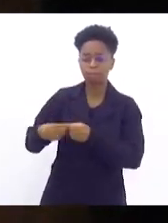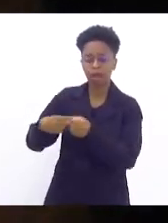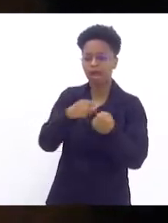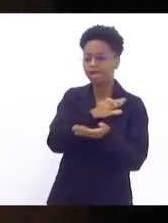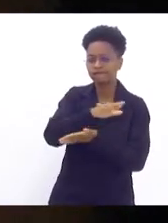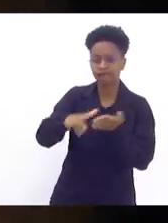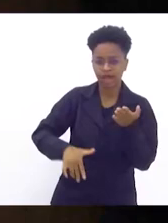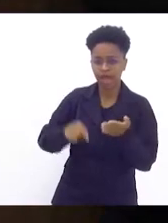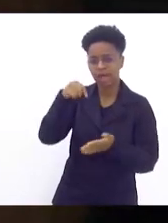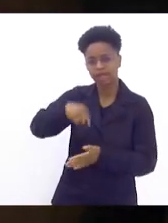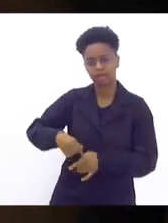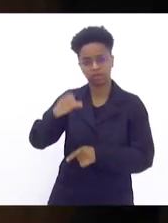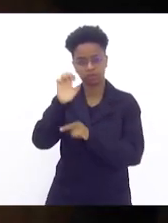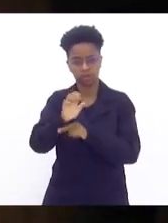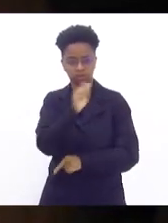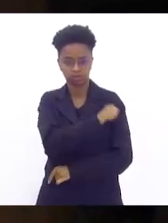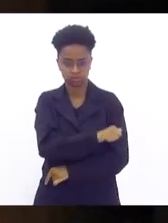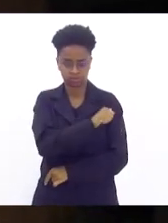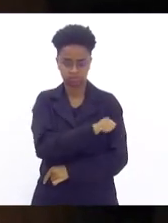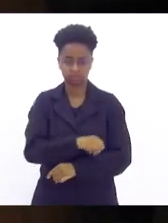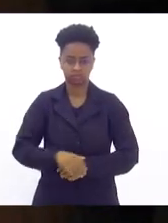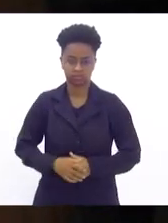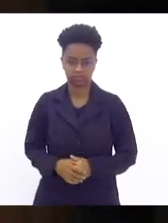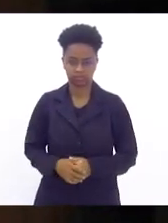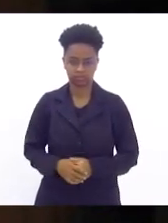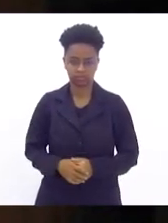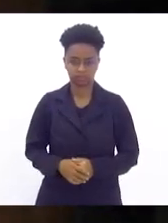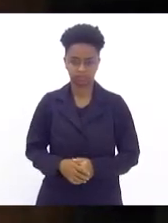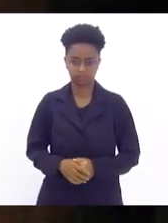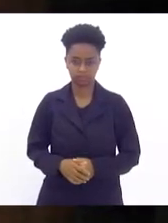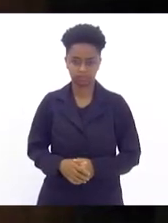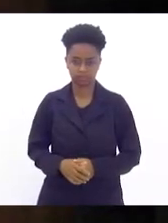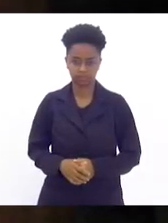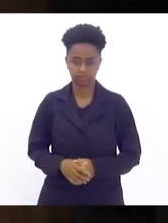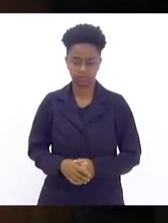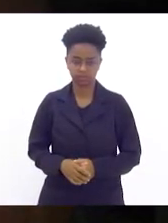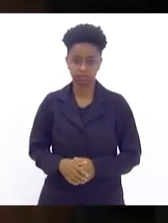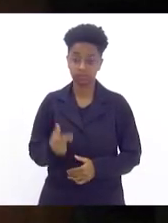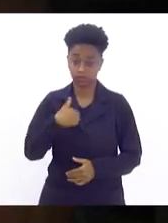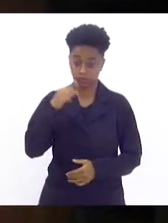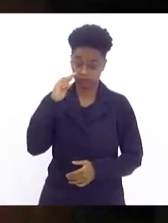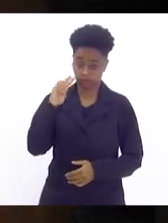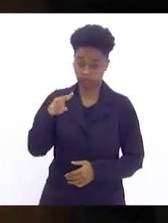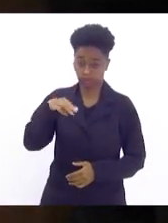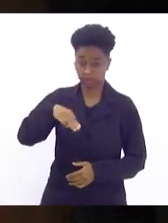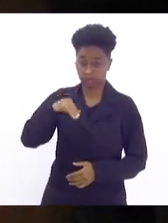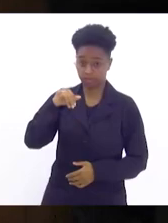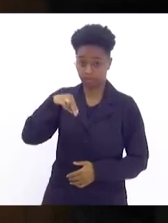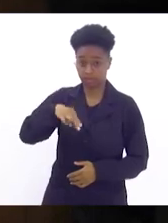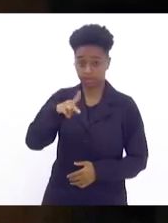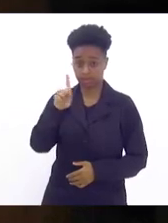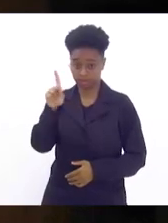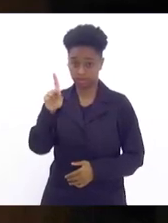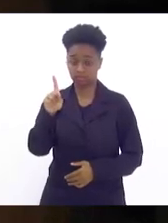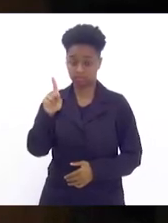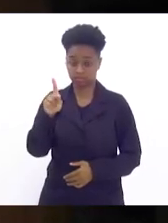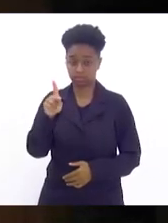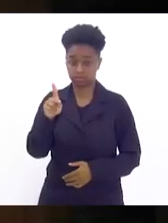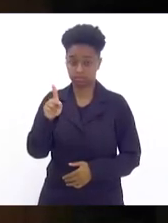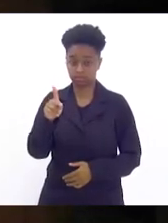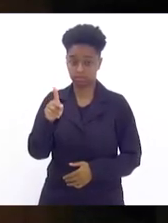do nosso Estado do Rio de Janeiro eu vi o link que é nosso decano aqui